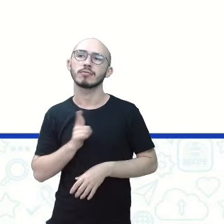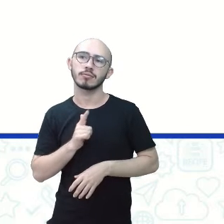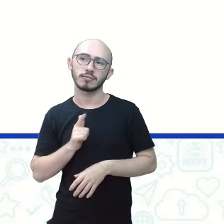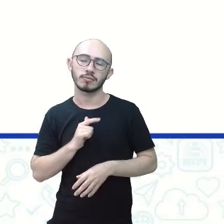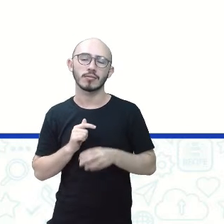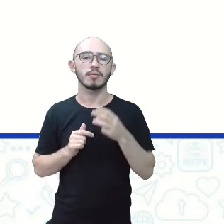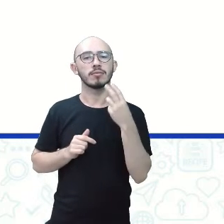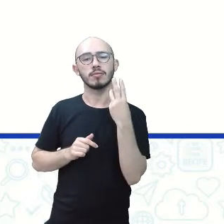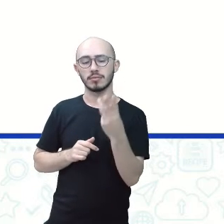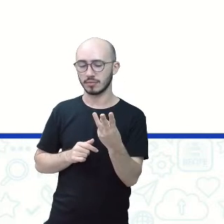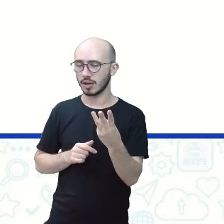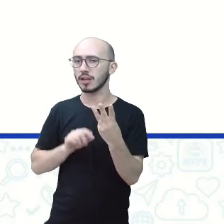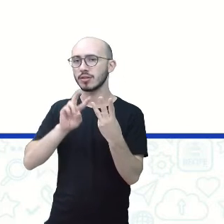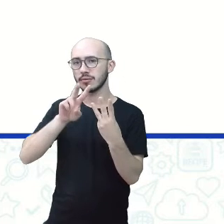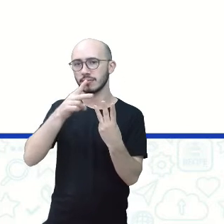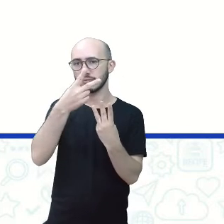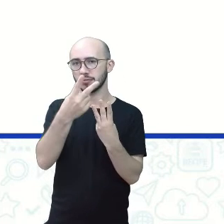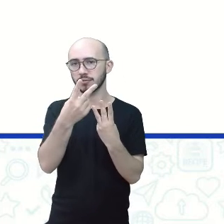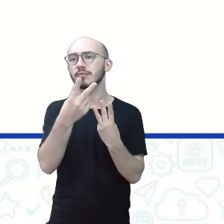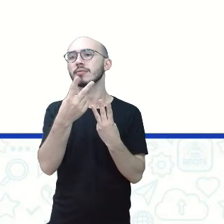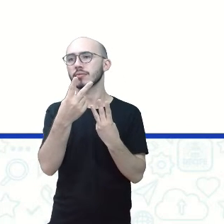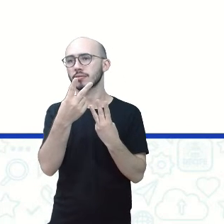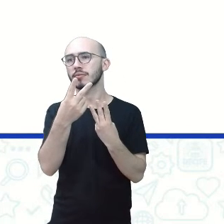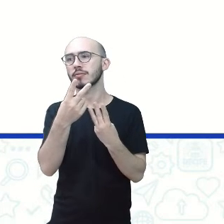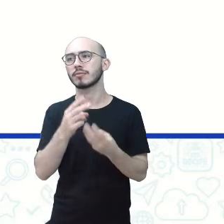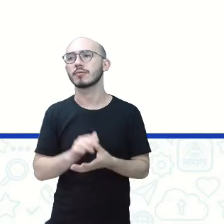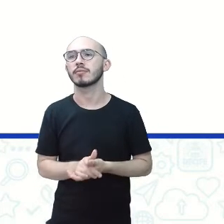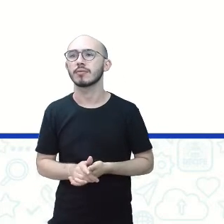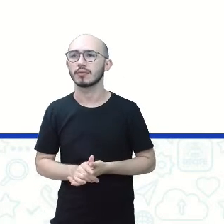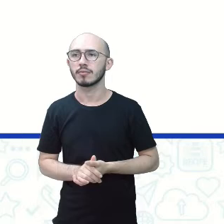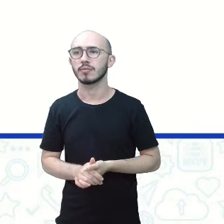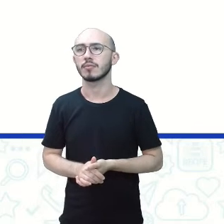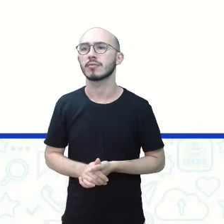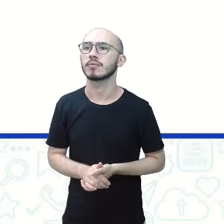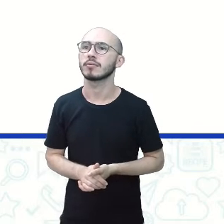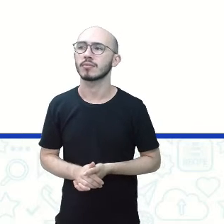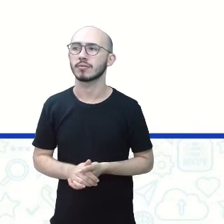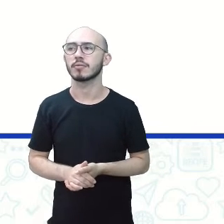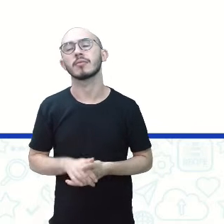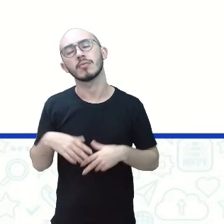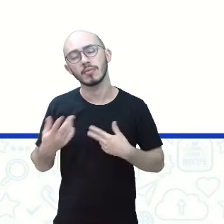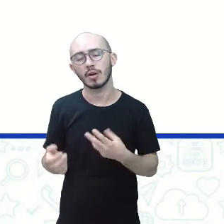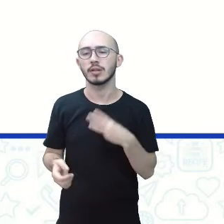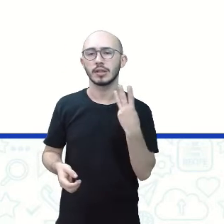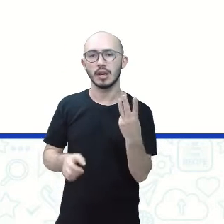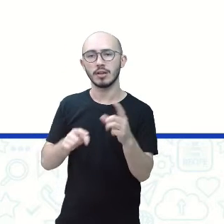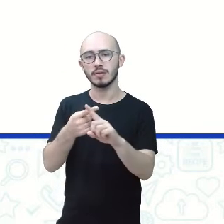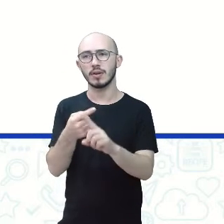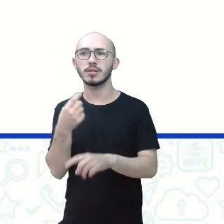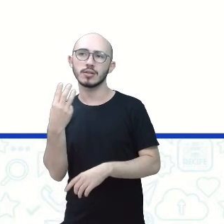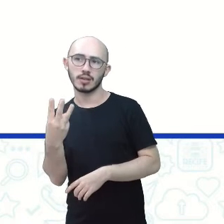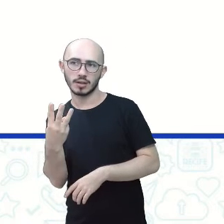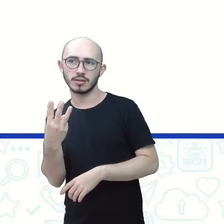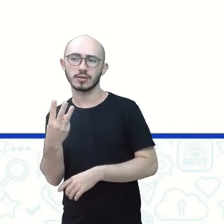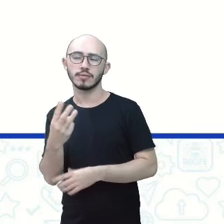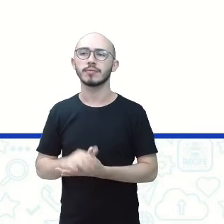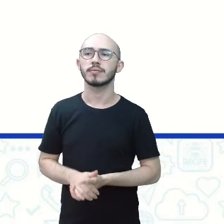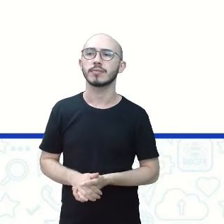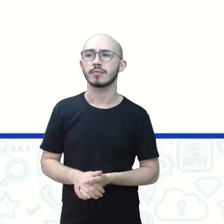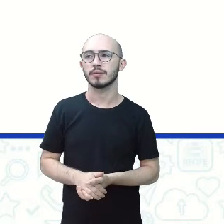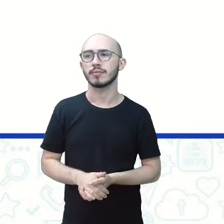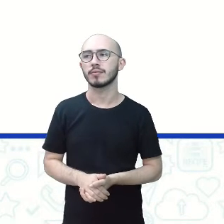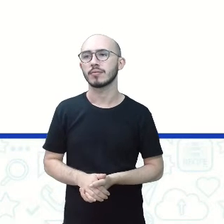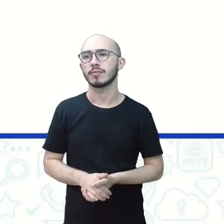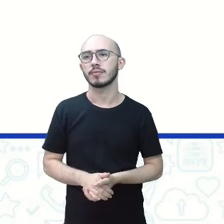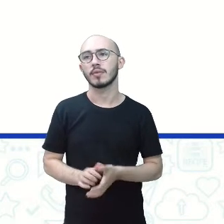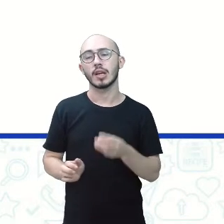segunda potência, que a gente vai dar esse nomezinho de quadrado, né? Vai ser 3 vezes 3, o 3 aparecendo 2 vezes. Se a